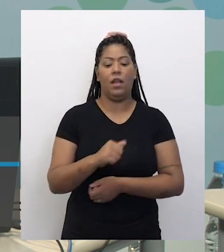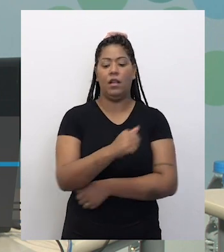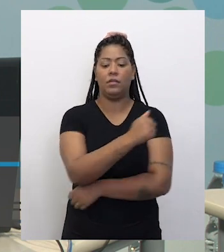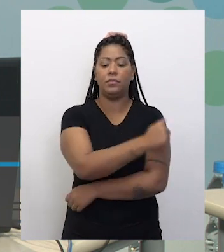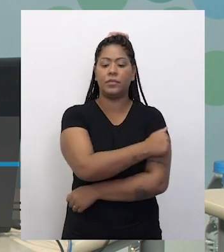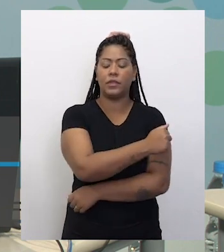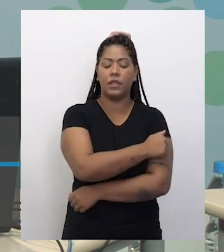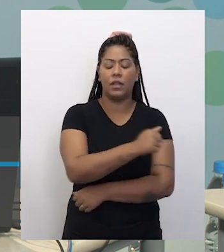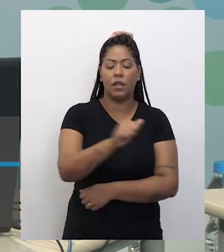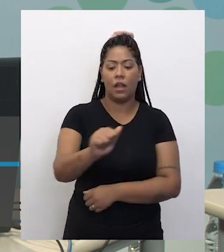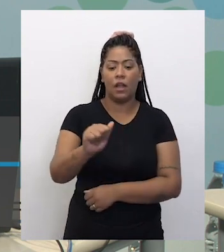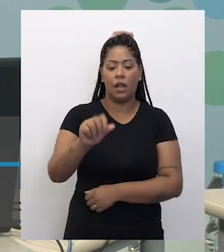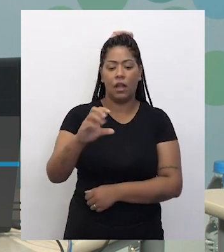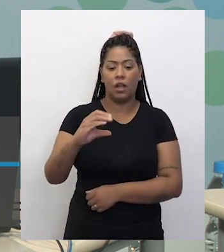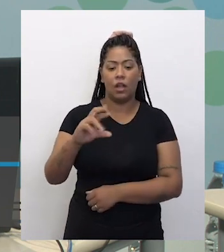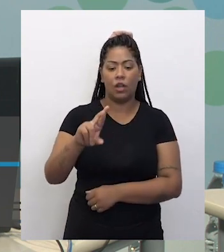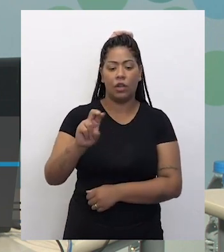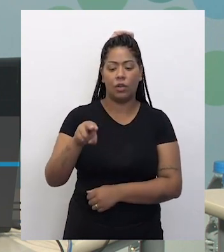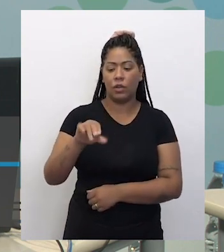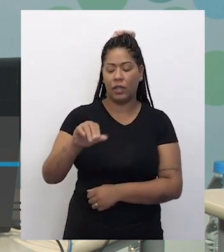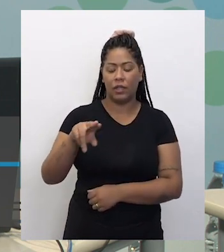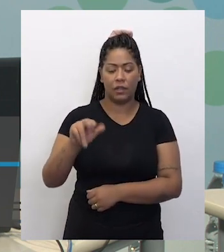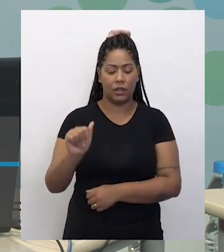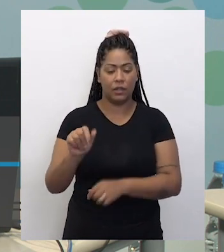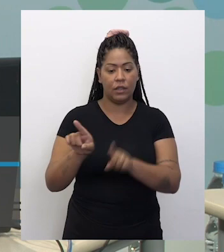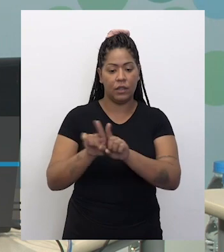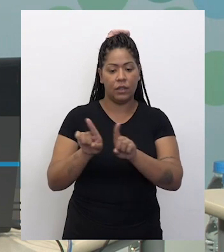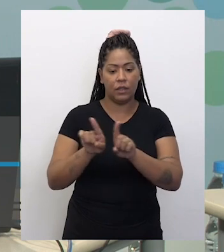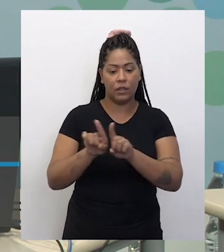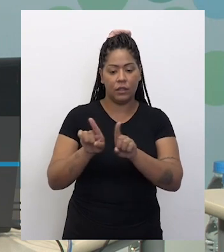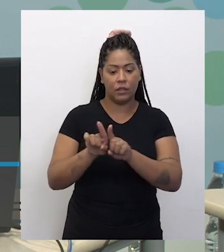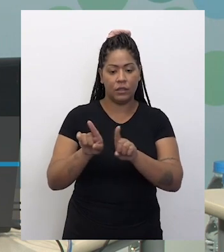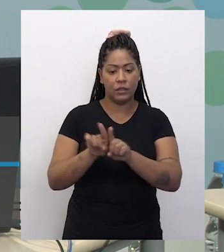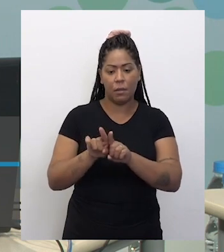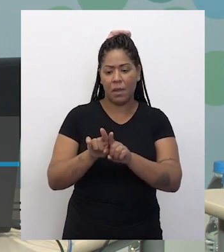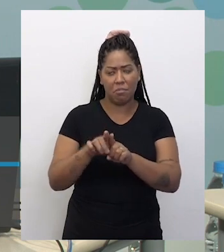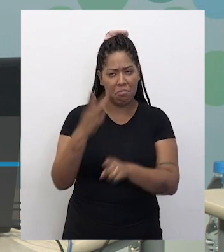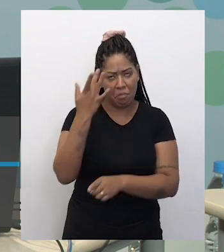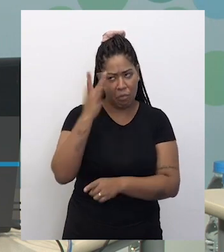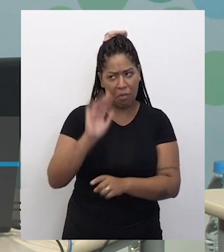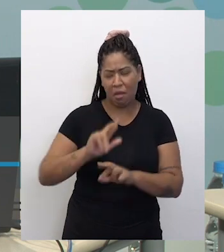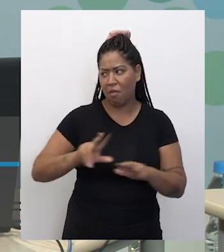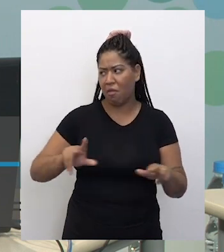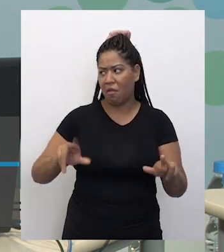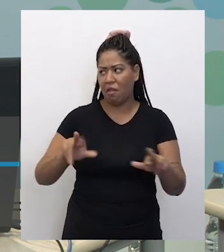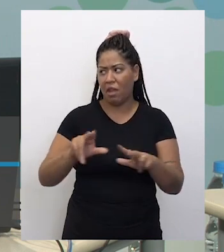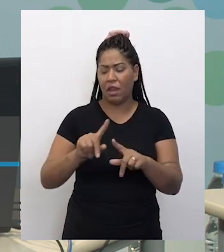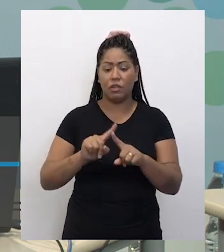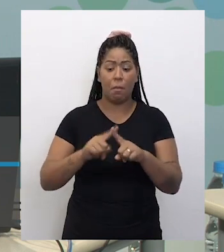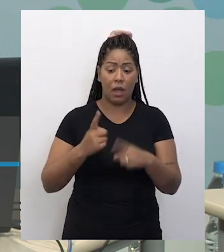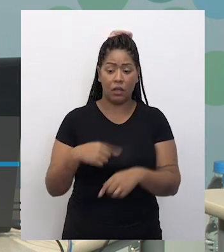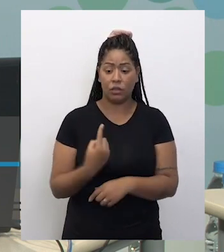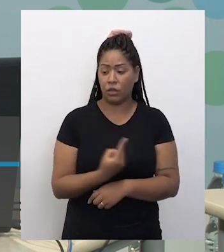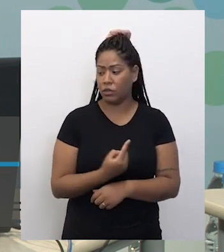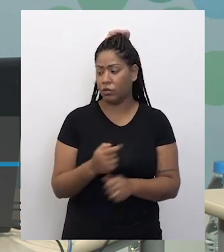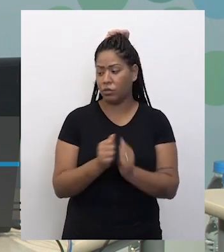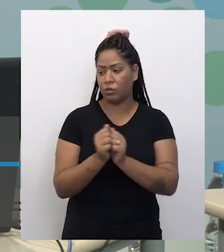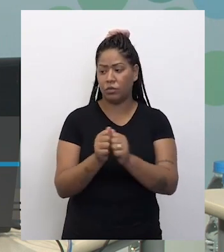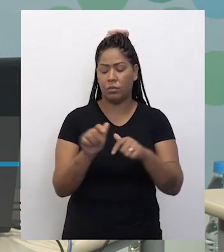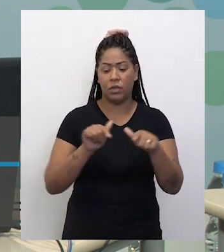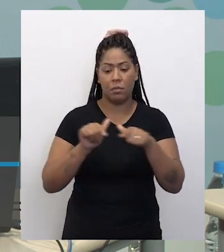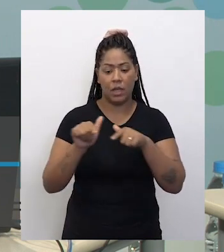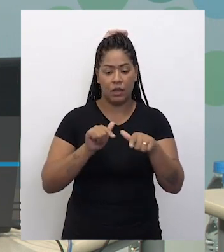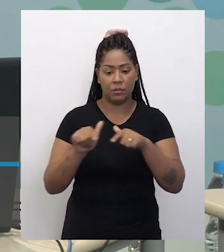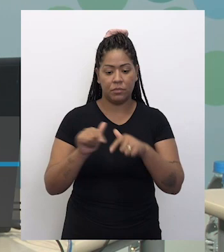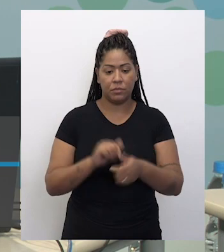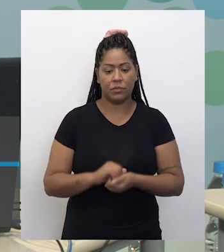Renata, manda que disseram que não sabem a diferença. Muito bem, né? Vamos trabalhar isso aqui na aula, vamos ver se a gente consegue